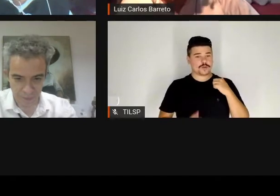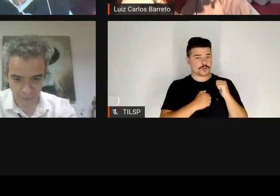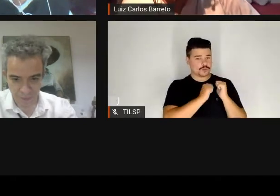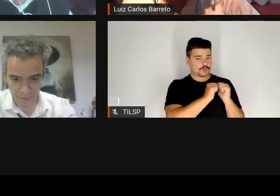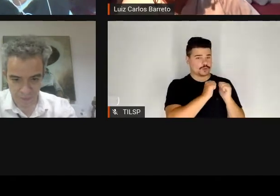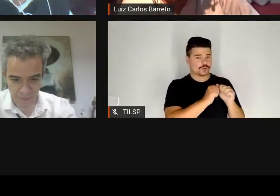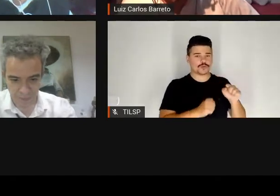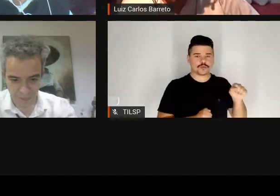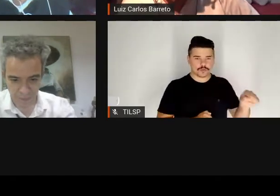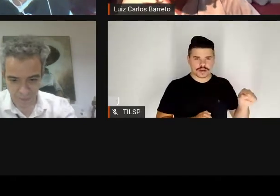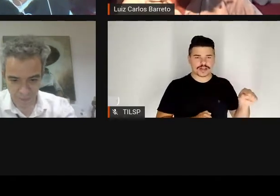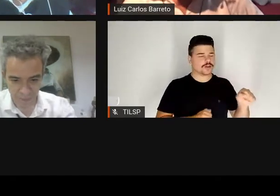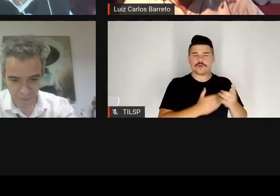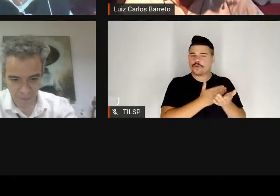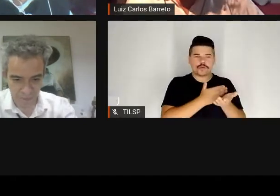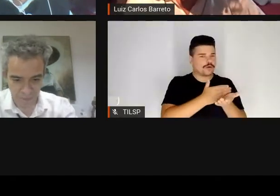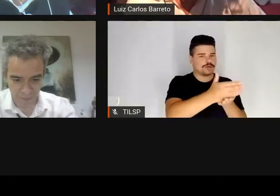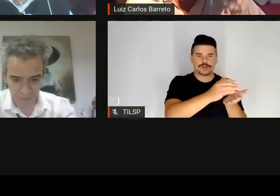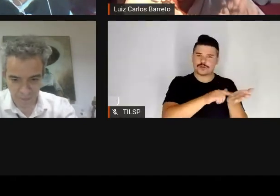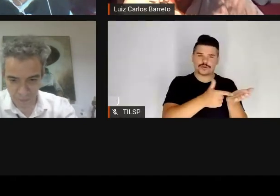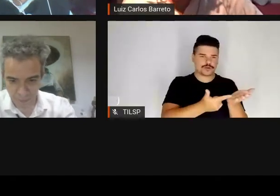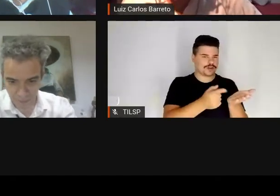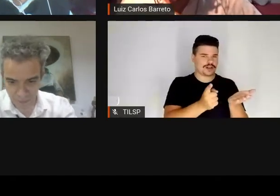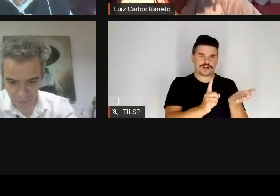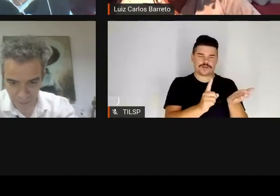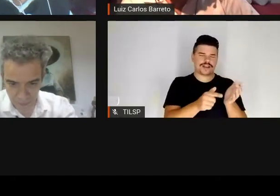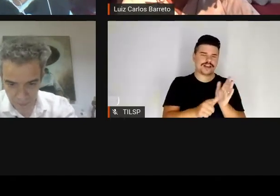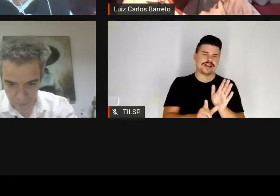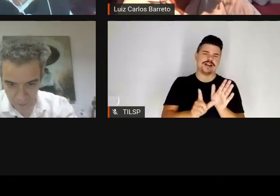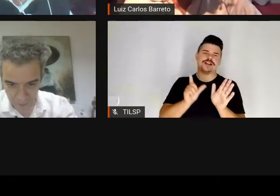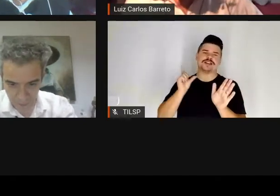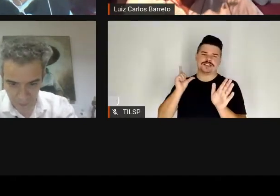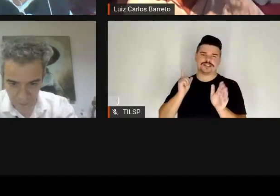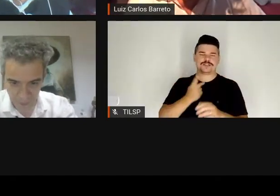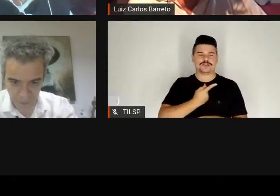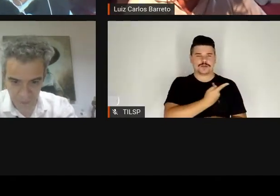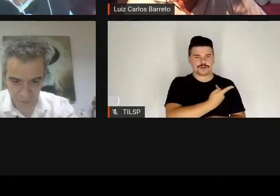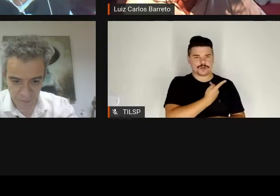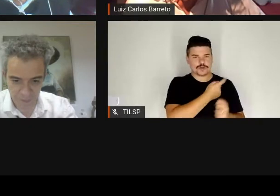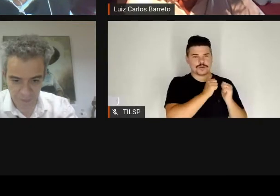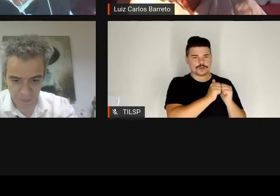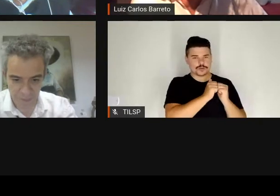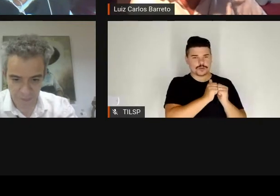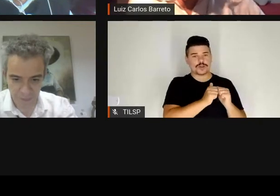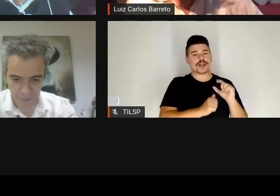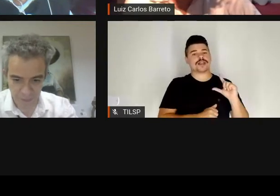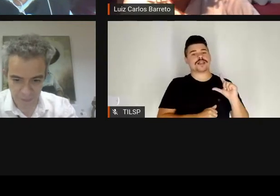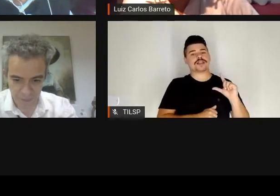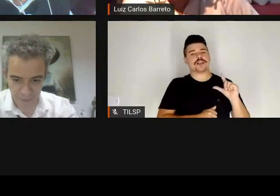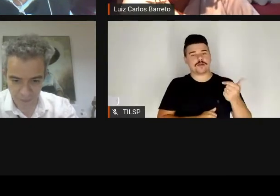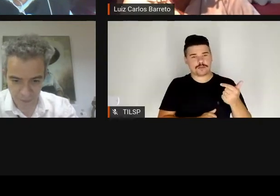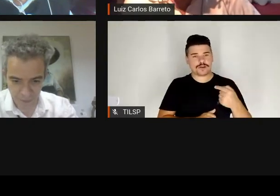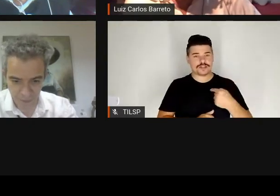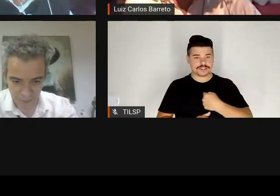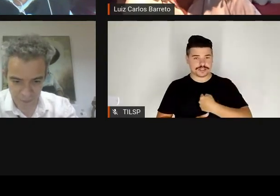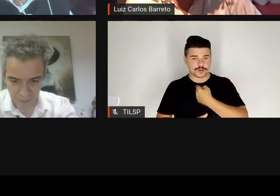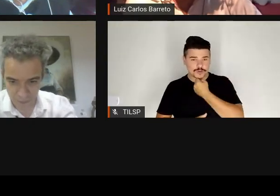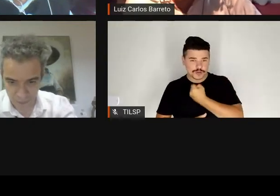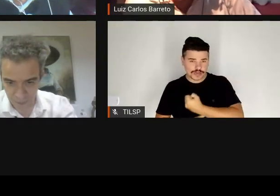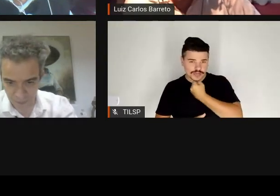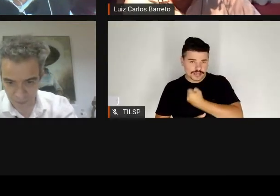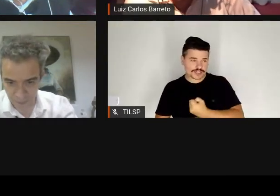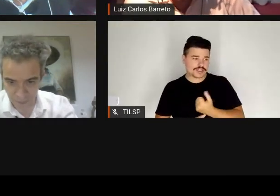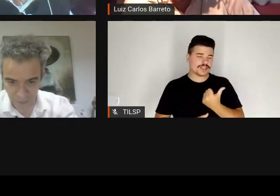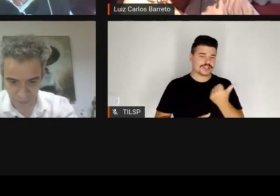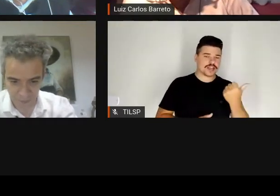ao jornalismo. Depois nós nos tornamos jornalista. Ele como repórter do Correio